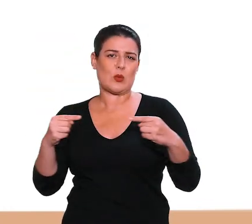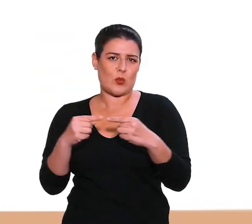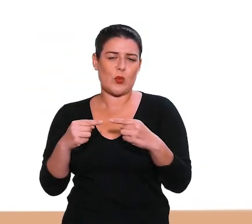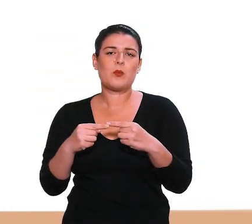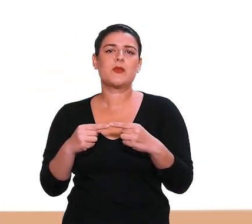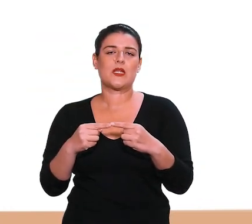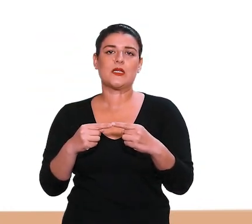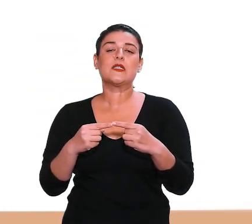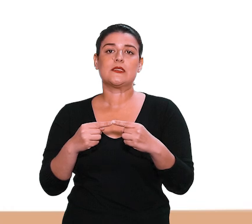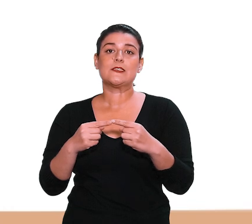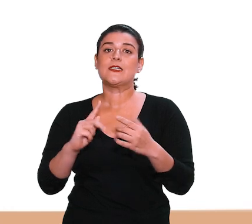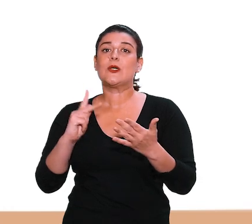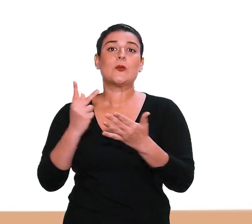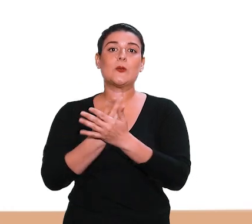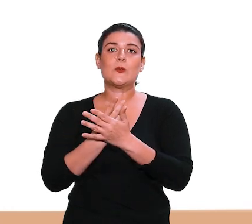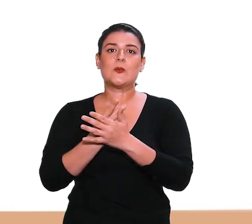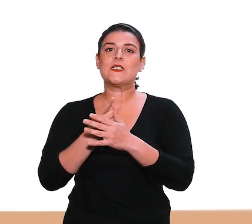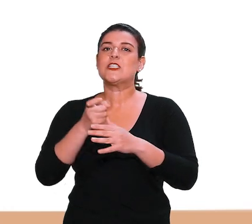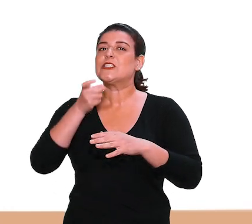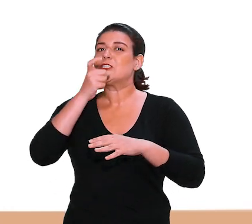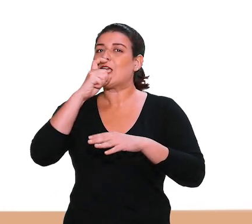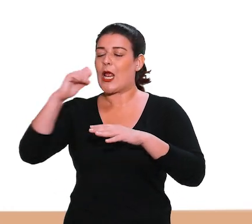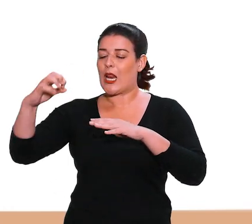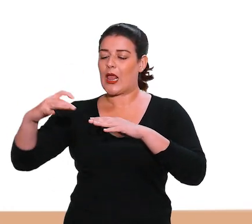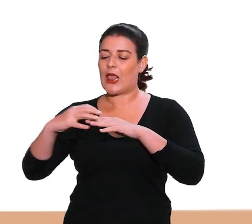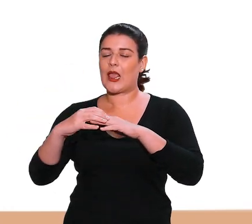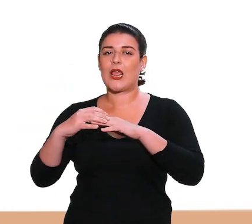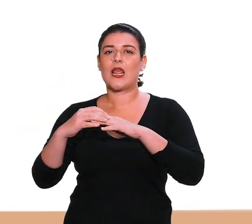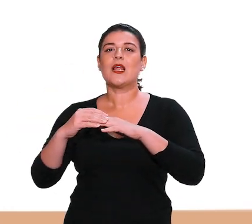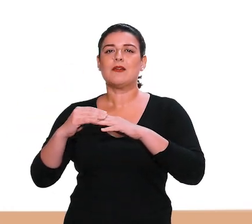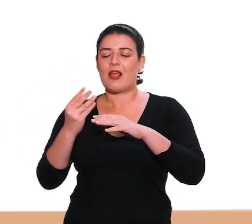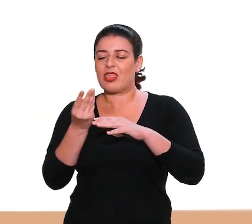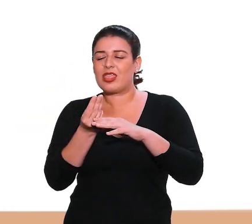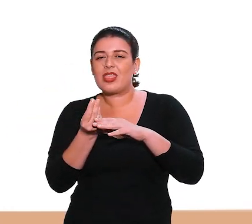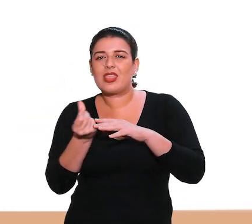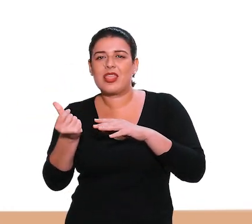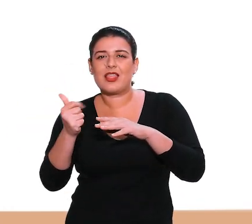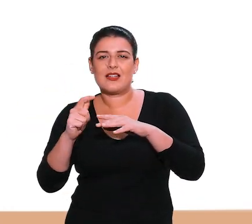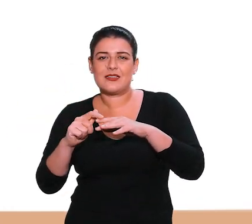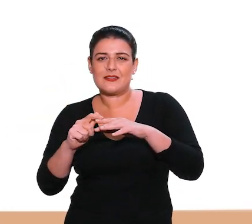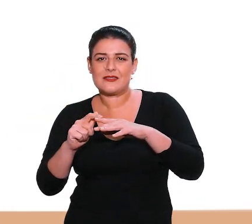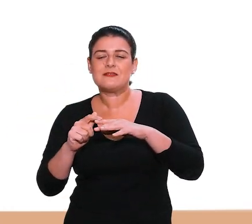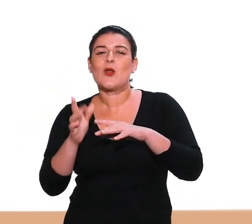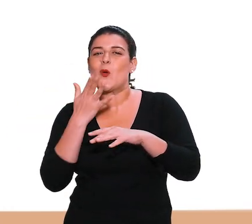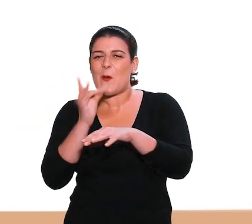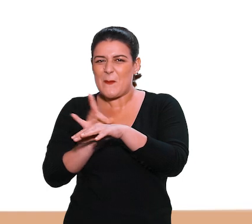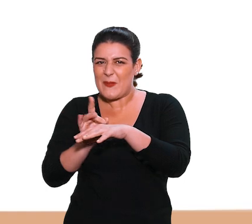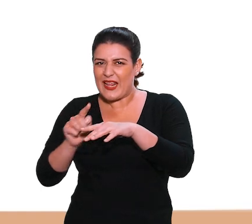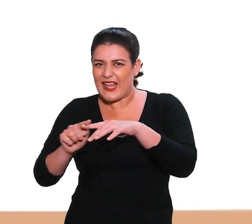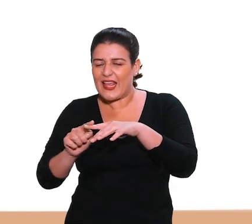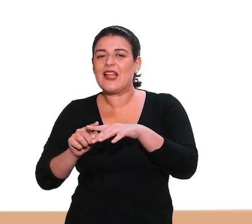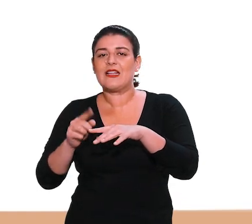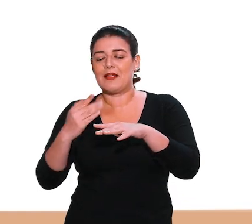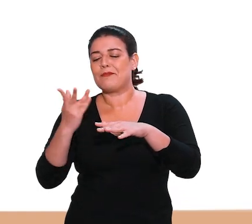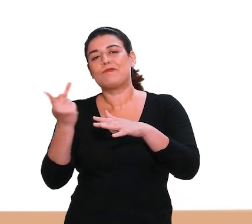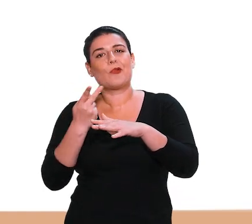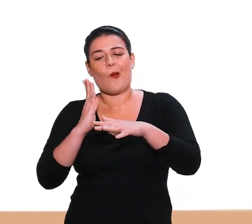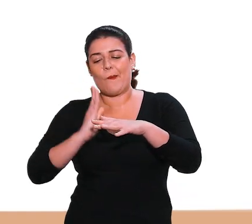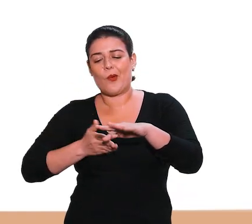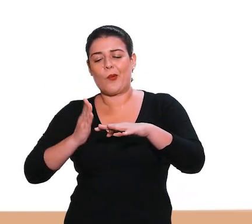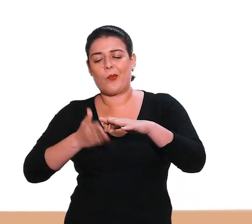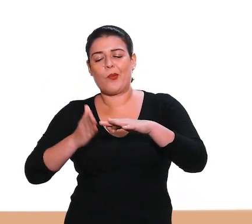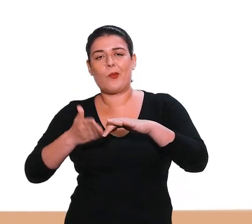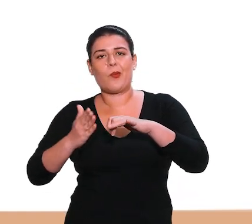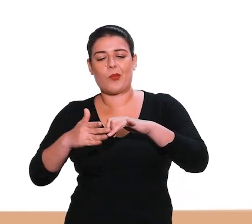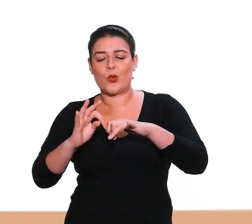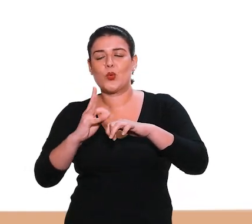adequado. A lesão por fio levou a uma necrose dos dedos e ele necessitou de amputação de todos os dedos e a ponta